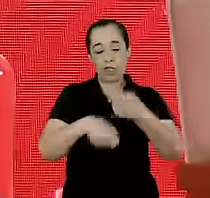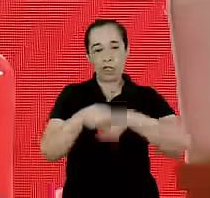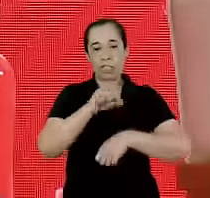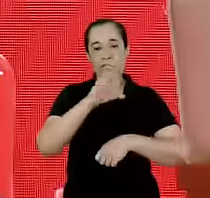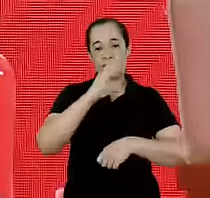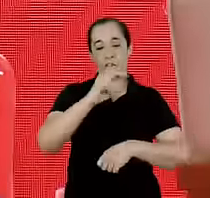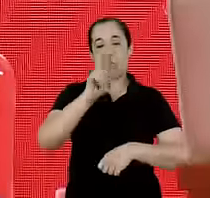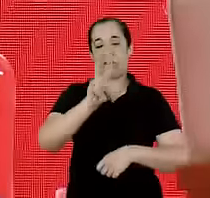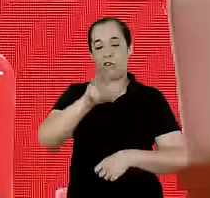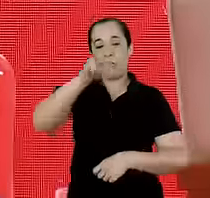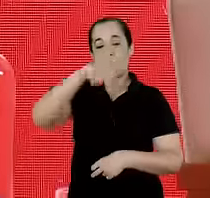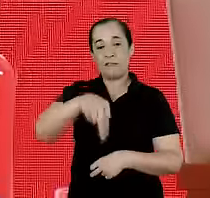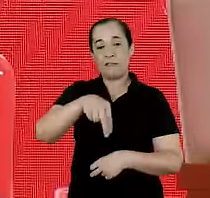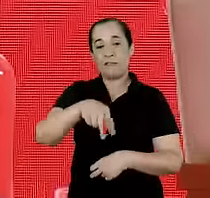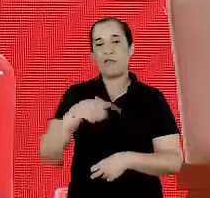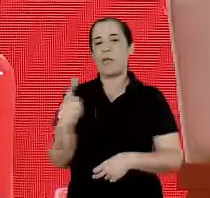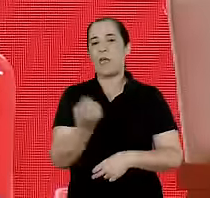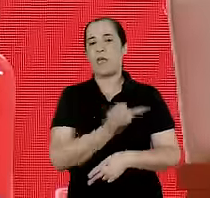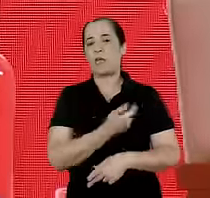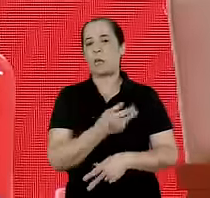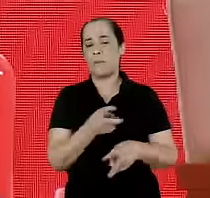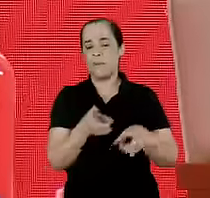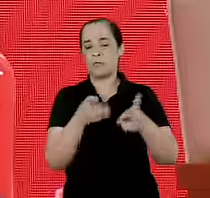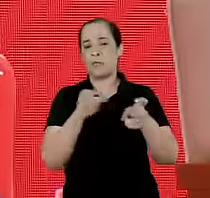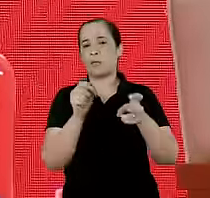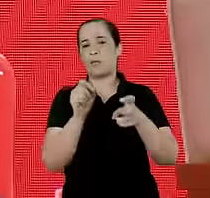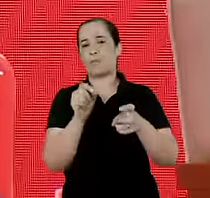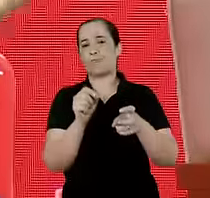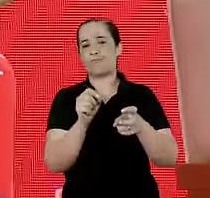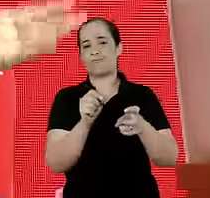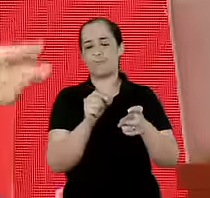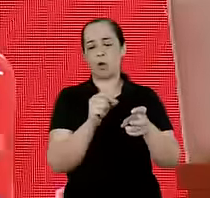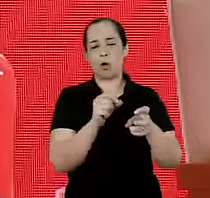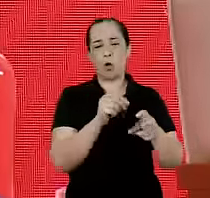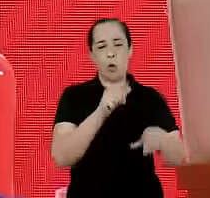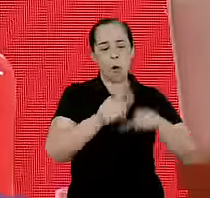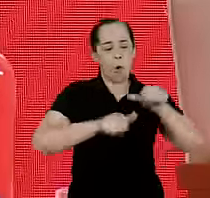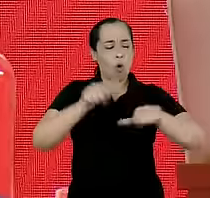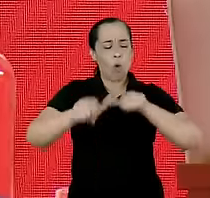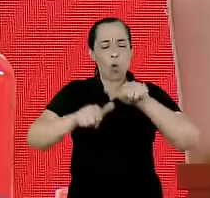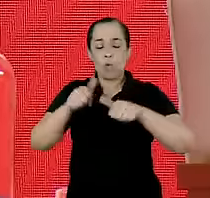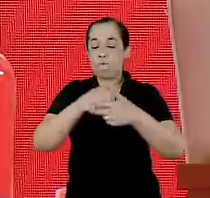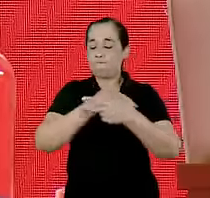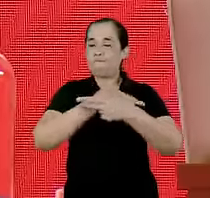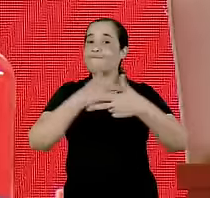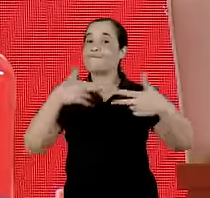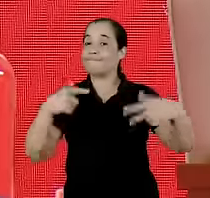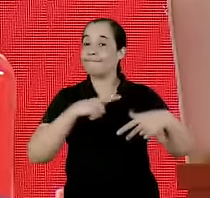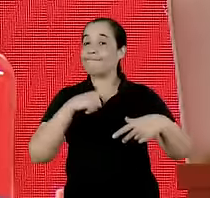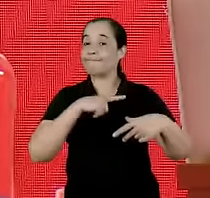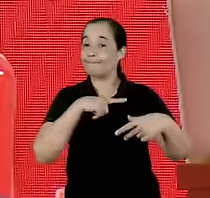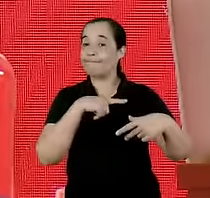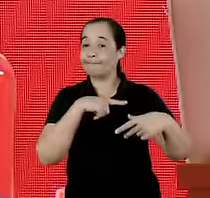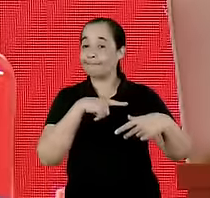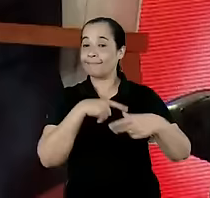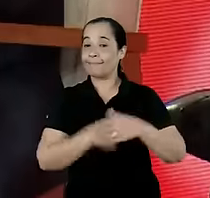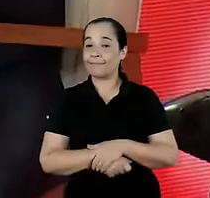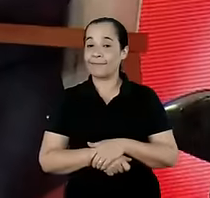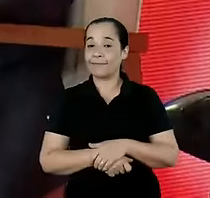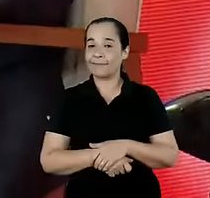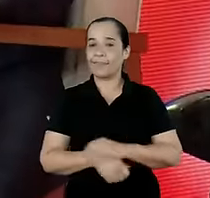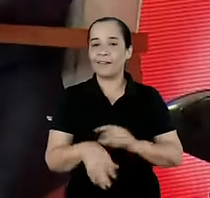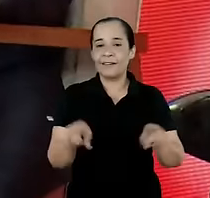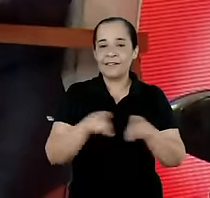observado é que assim são muitas transformações E aí passando um pouco essa sensação do mizu que eu acho que deve